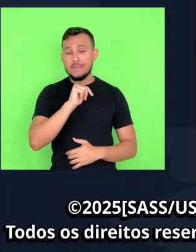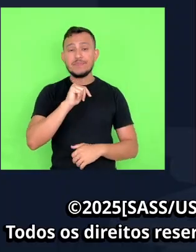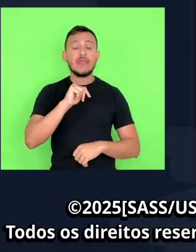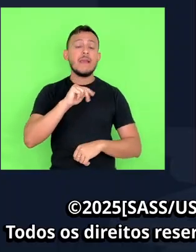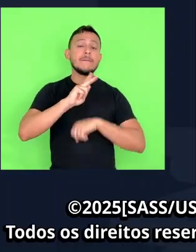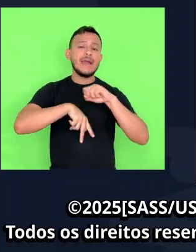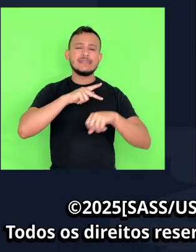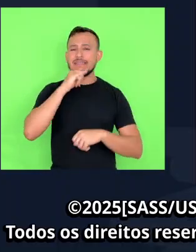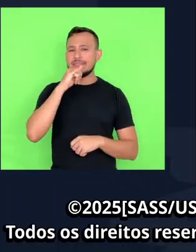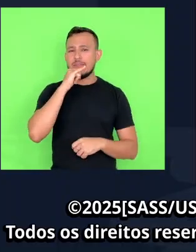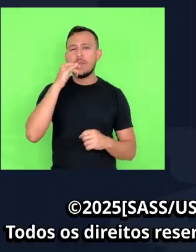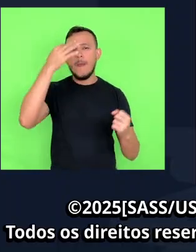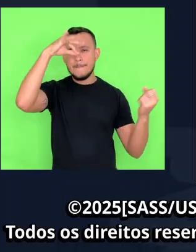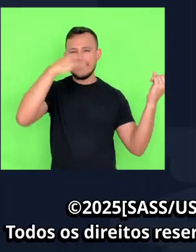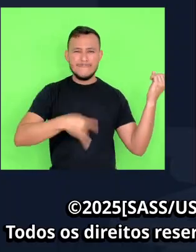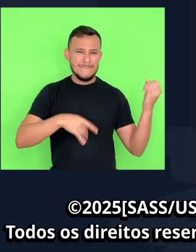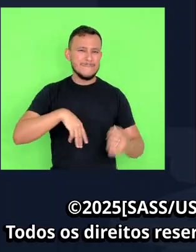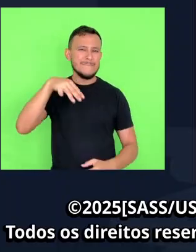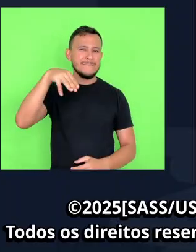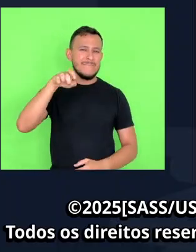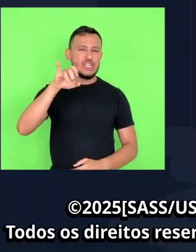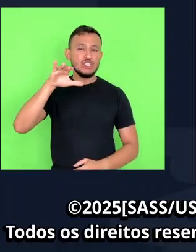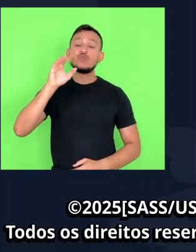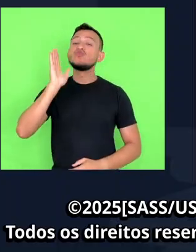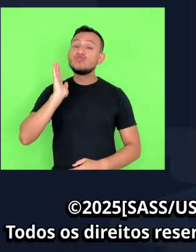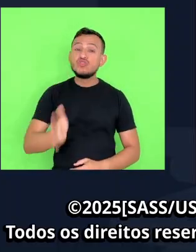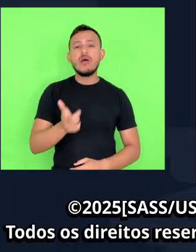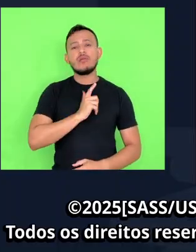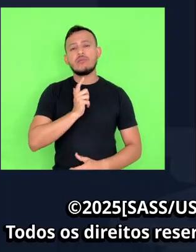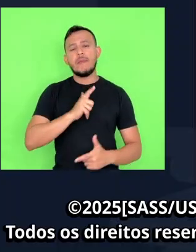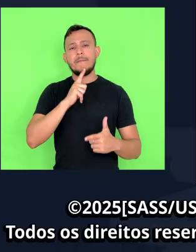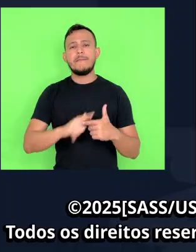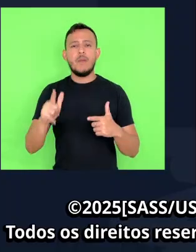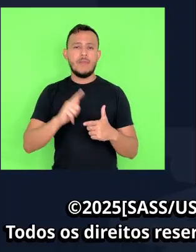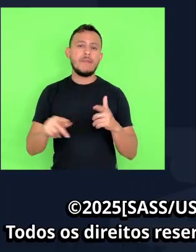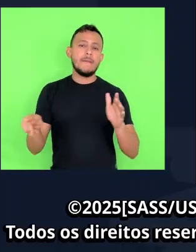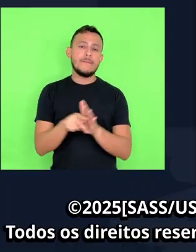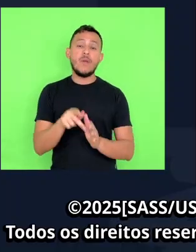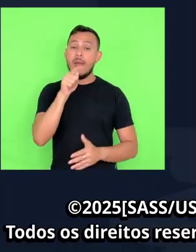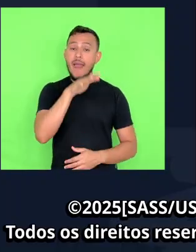Países como o México já vem enfrentando problemas nos seus recursos